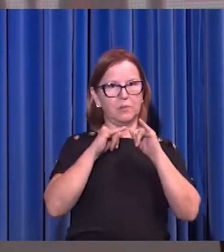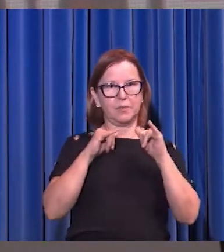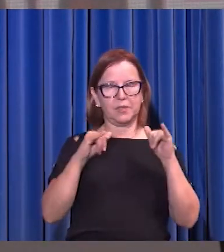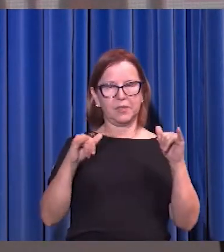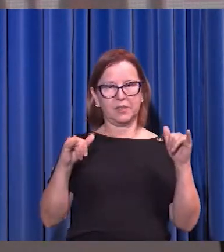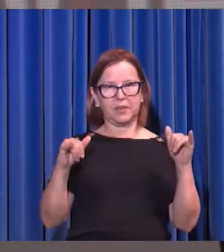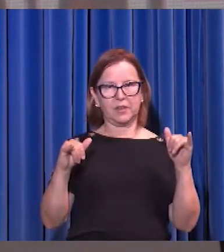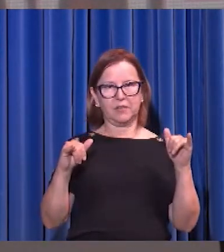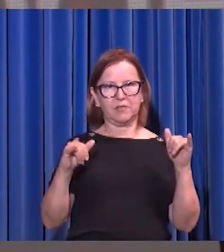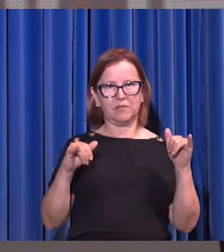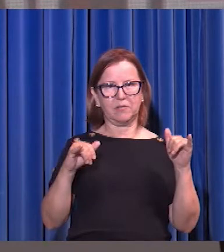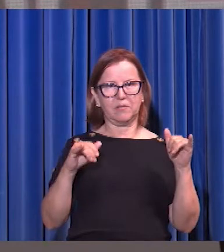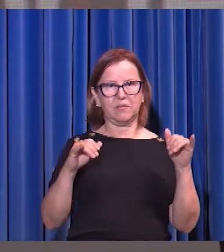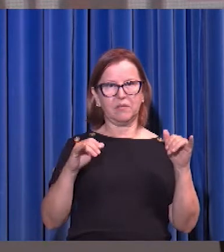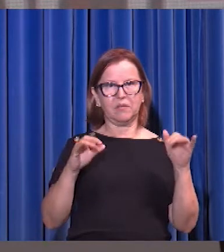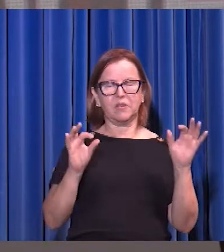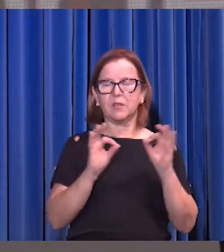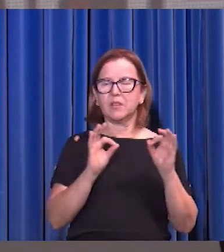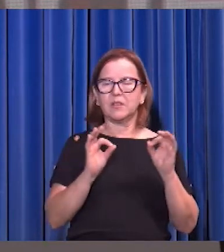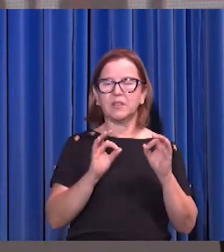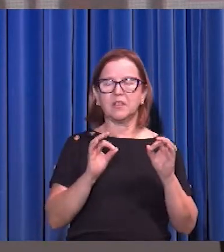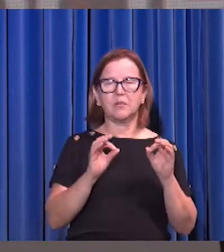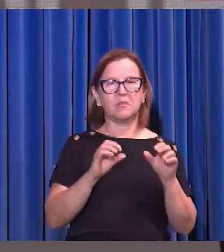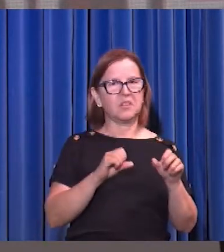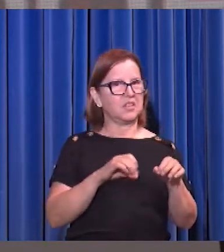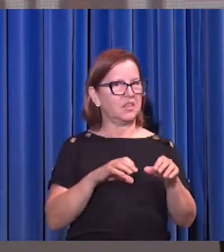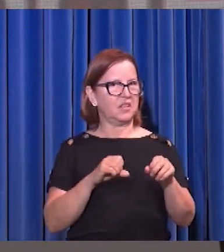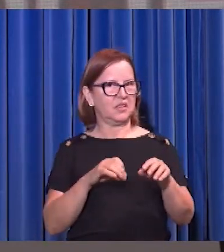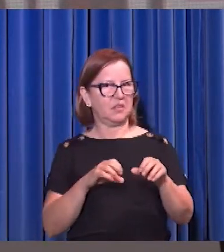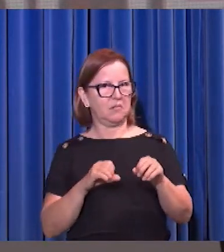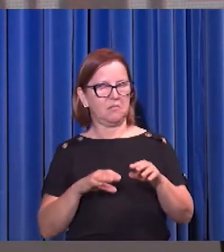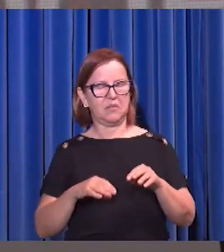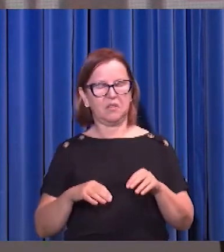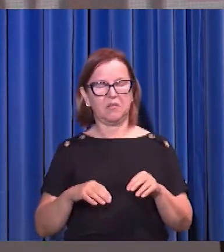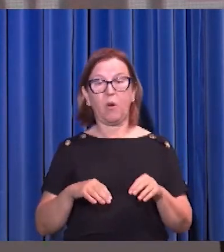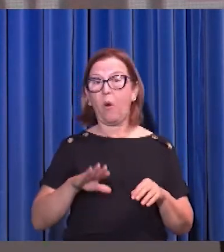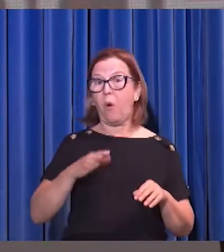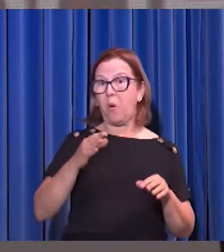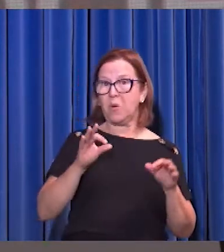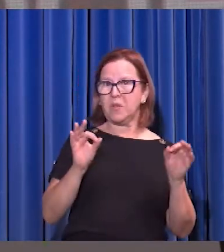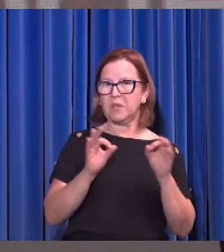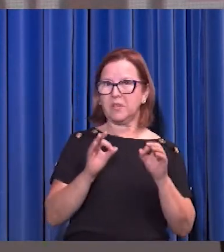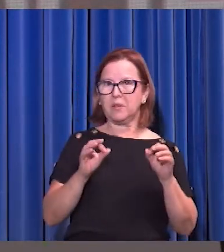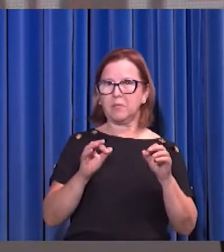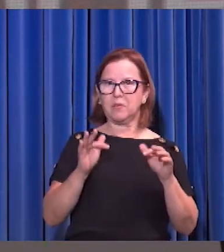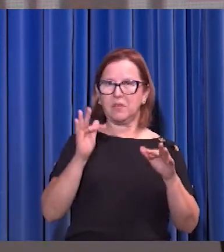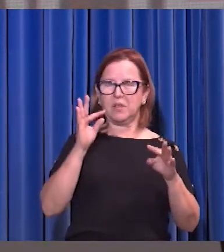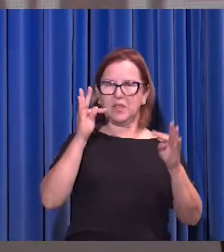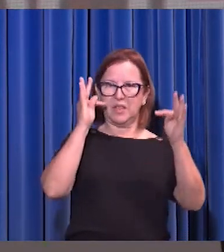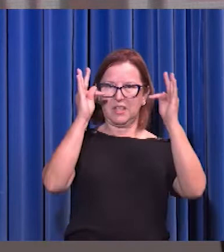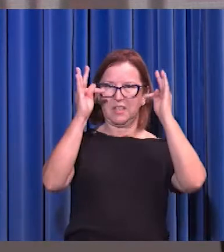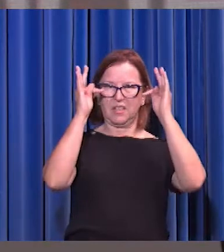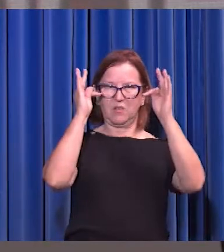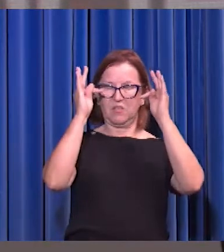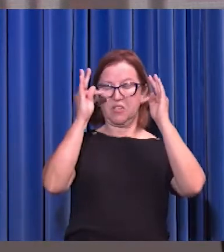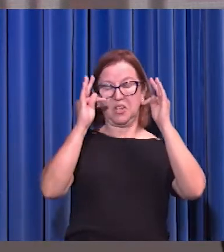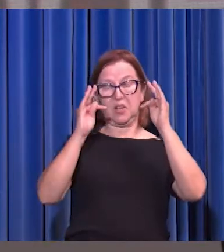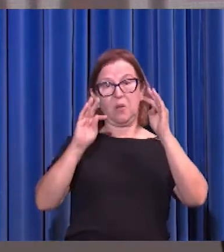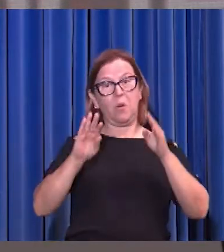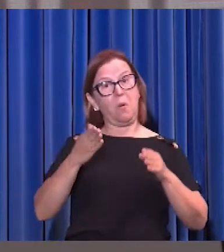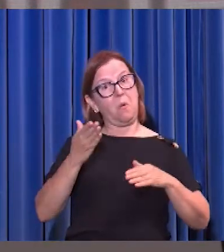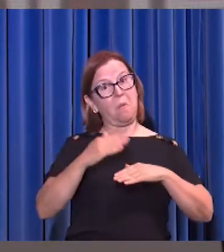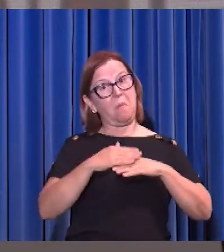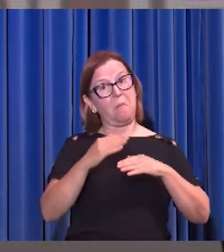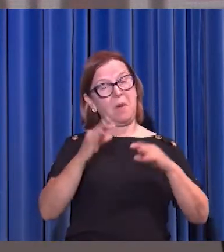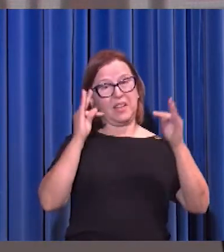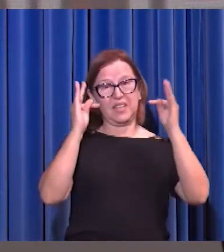uma simples doutrina, acerca apenas de uma simples teologia, ou mais uma teologia